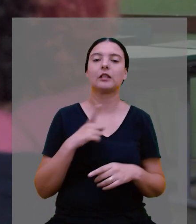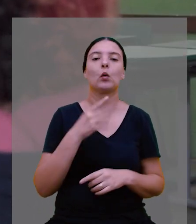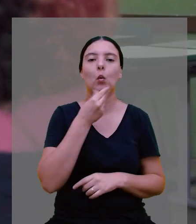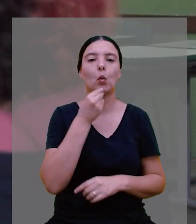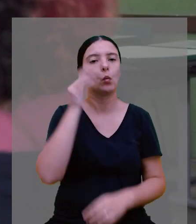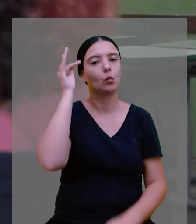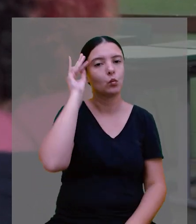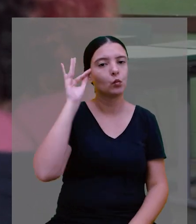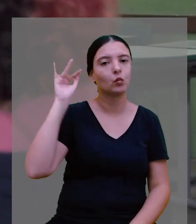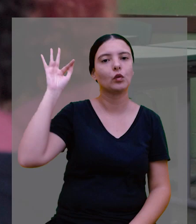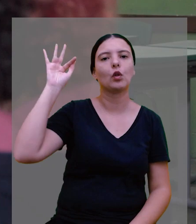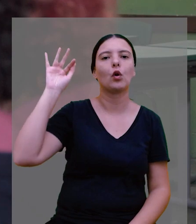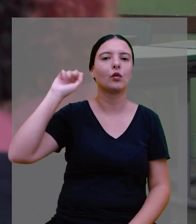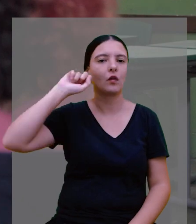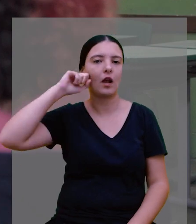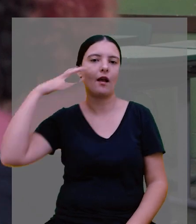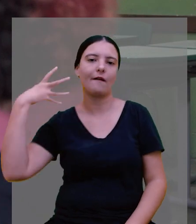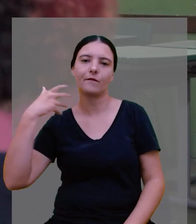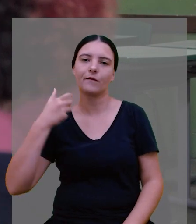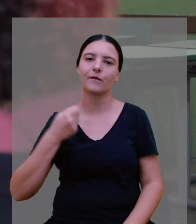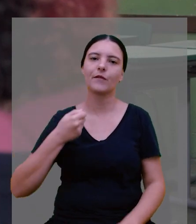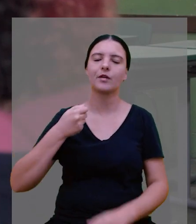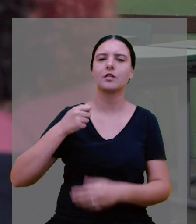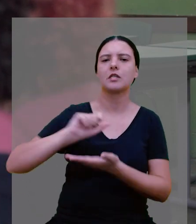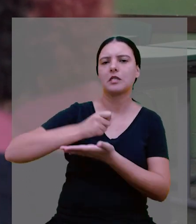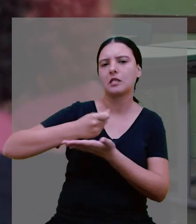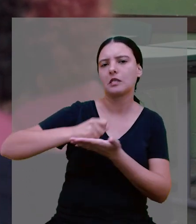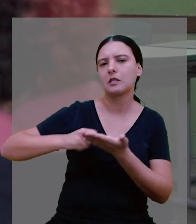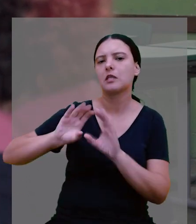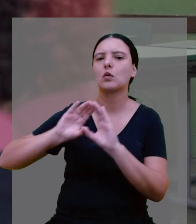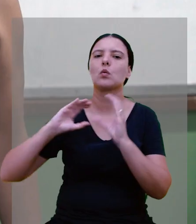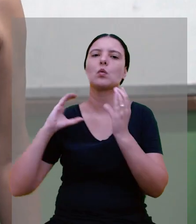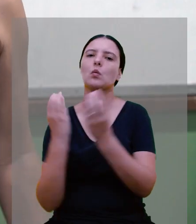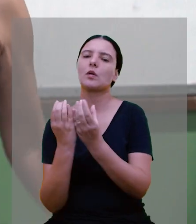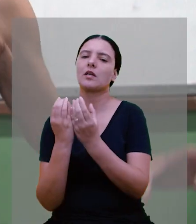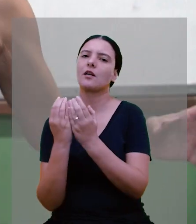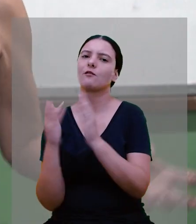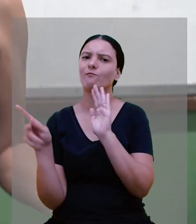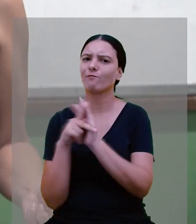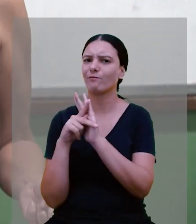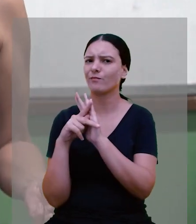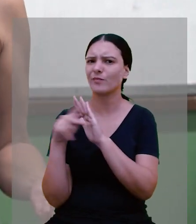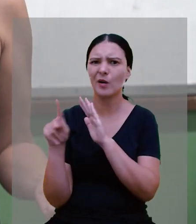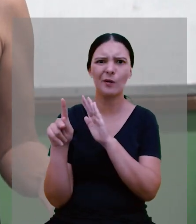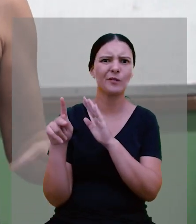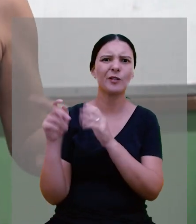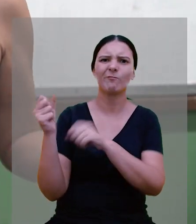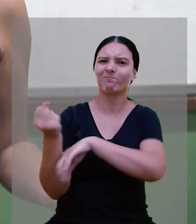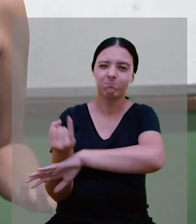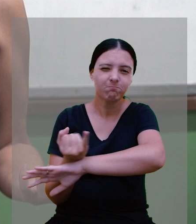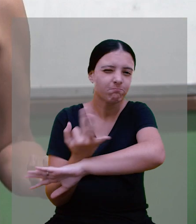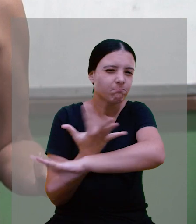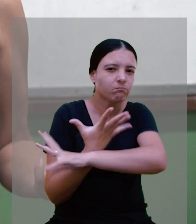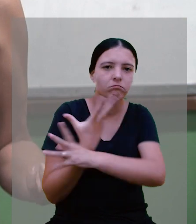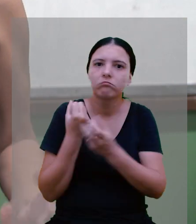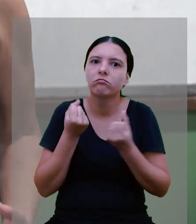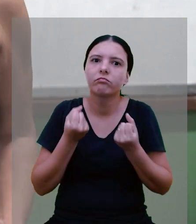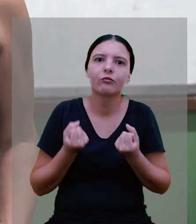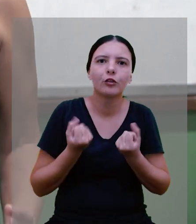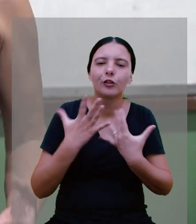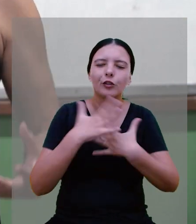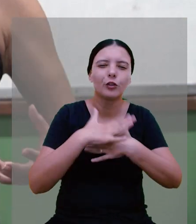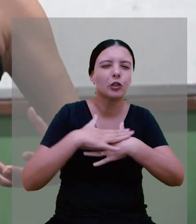filósofo, uma escritora africana escreve sobre a dor da comunidade dela, aquilo vem carregado de emoção, aquilo vem carregado de